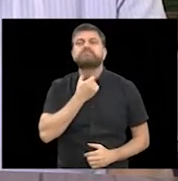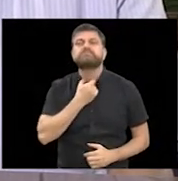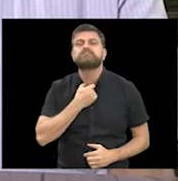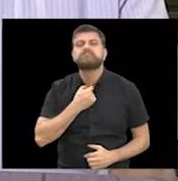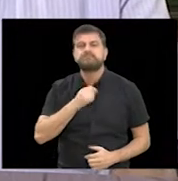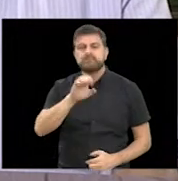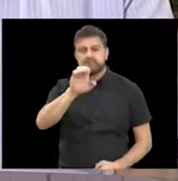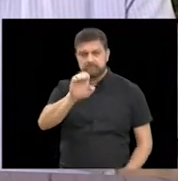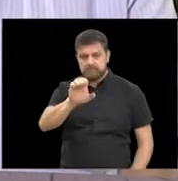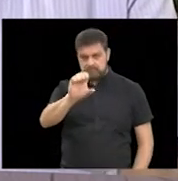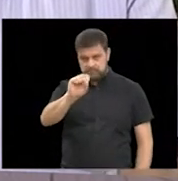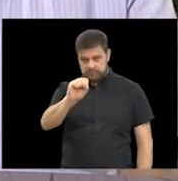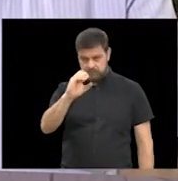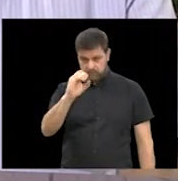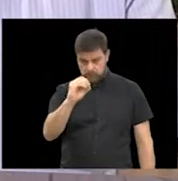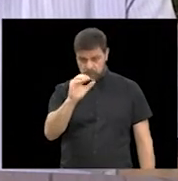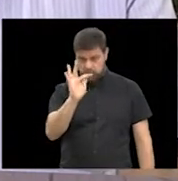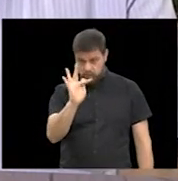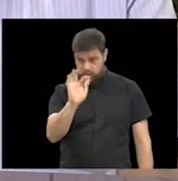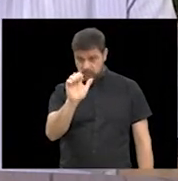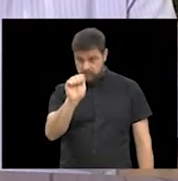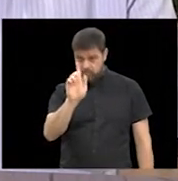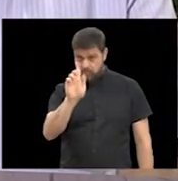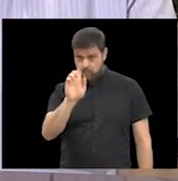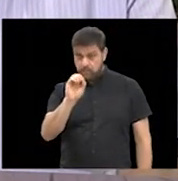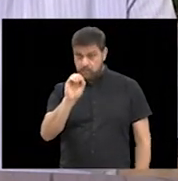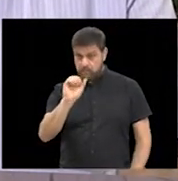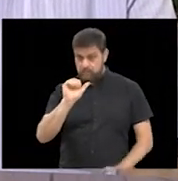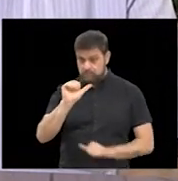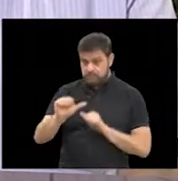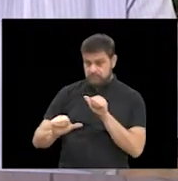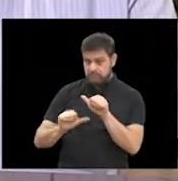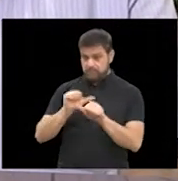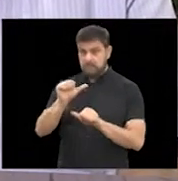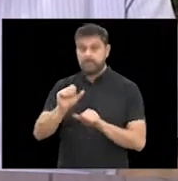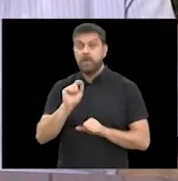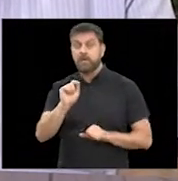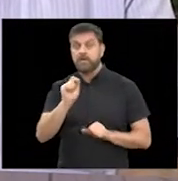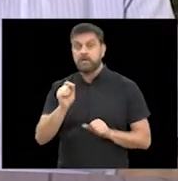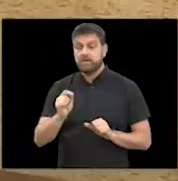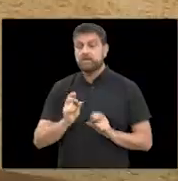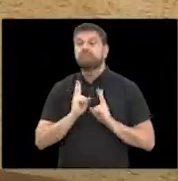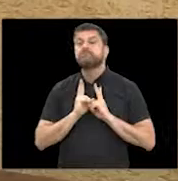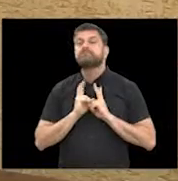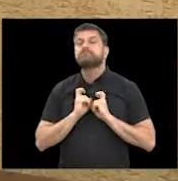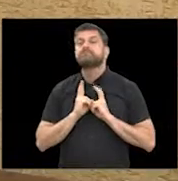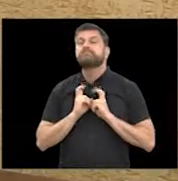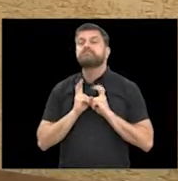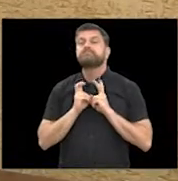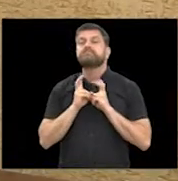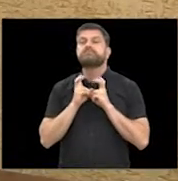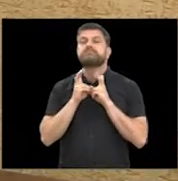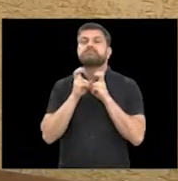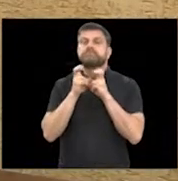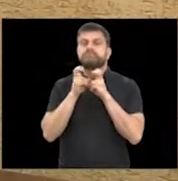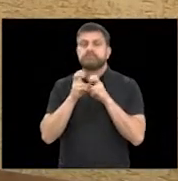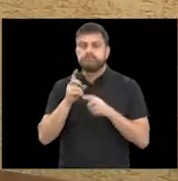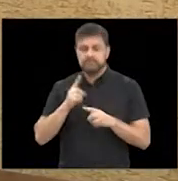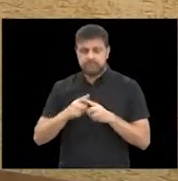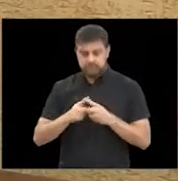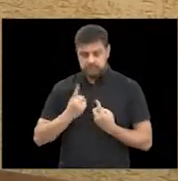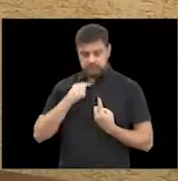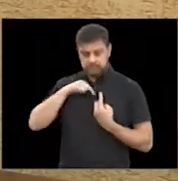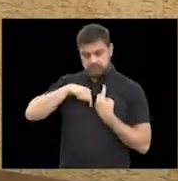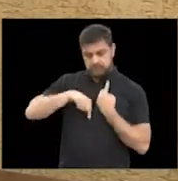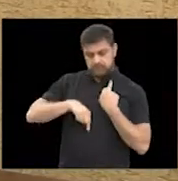começar a desenvolver células que podem se transformar em câncer. Porque no